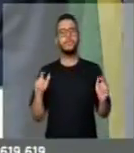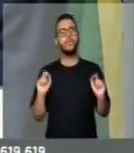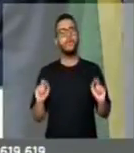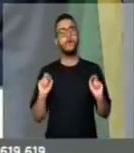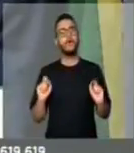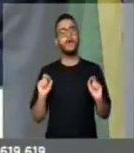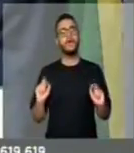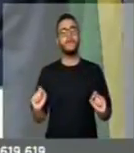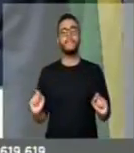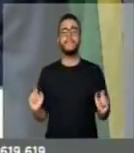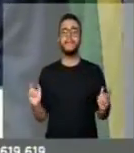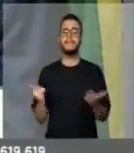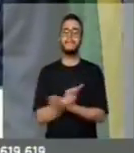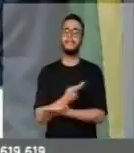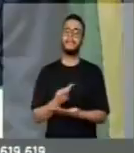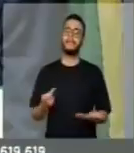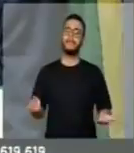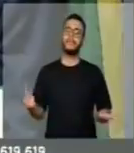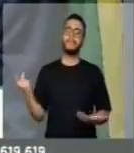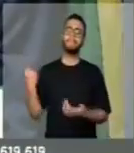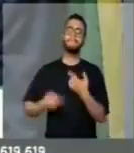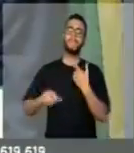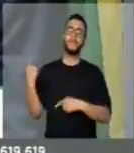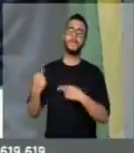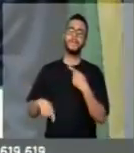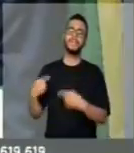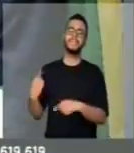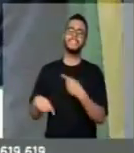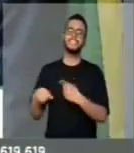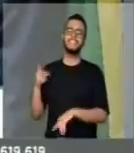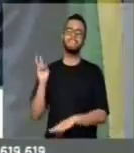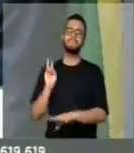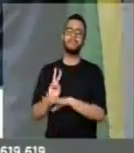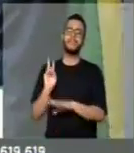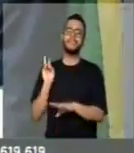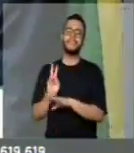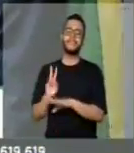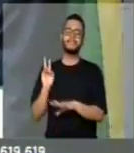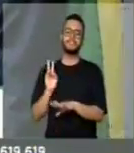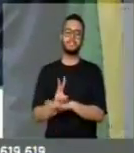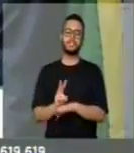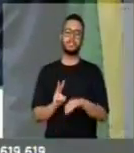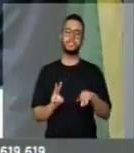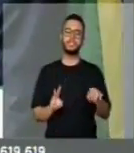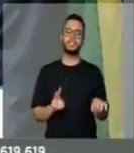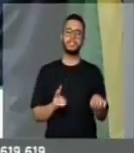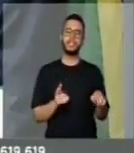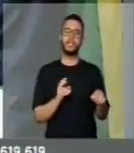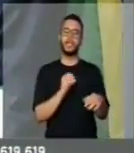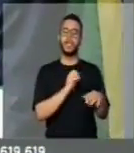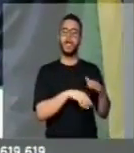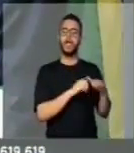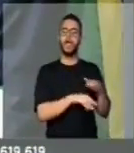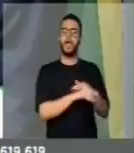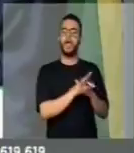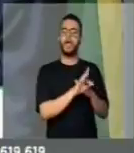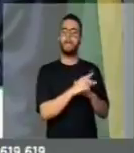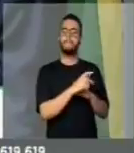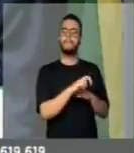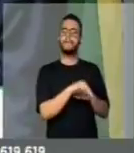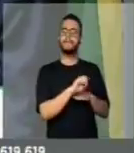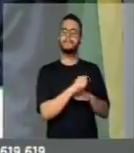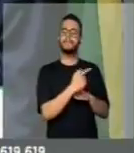presidente, na política protecionista de fundos de pensão,